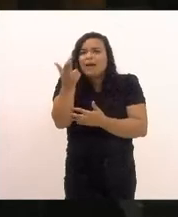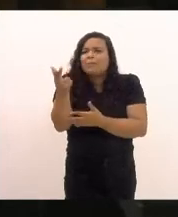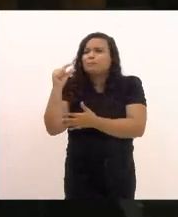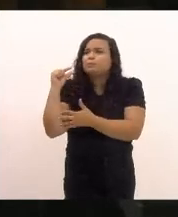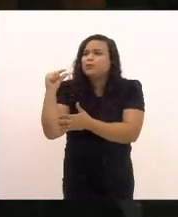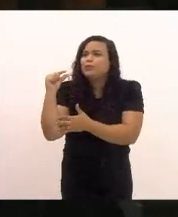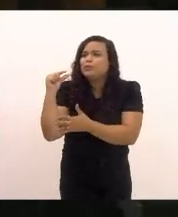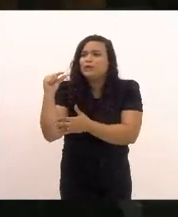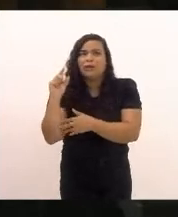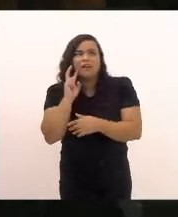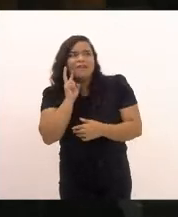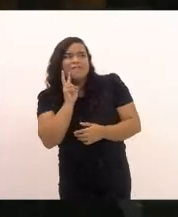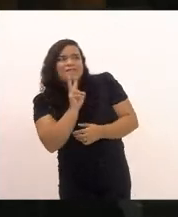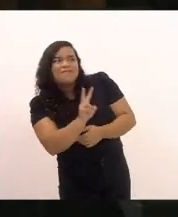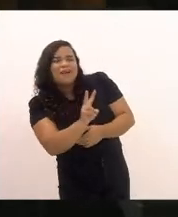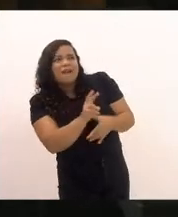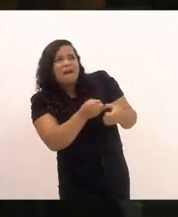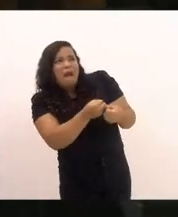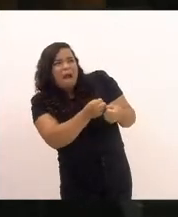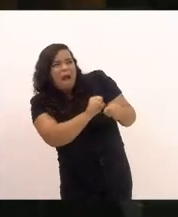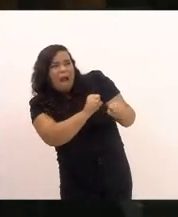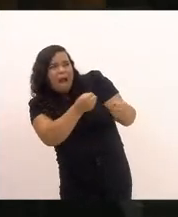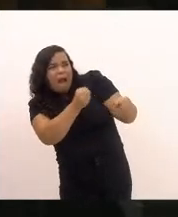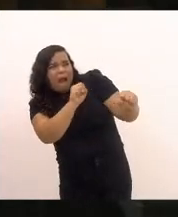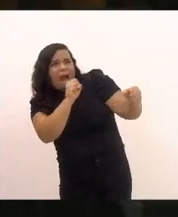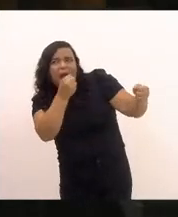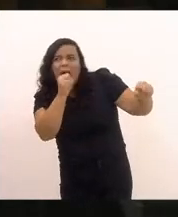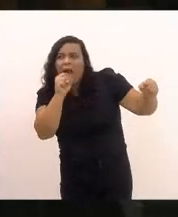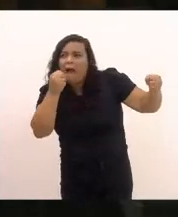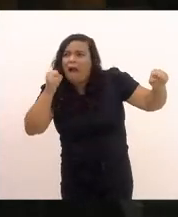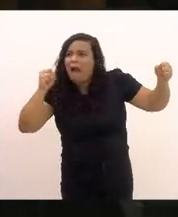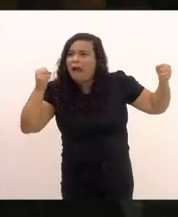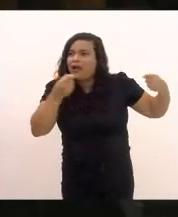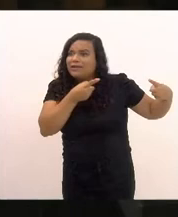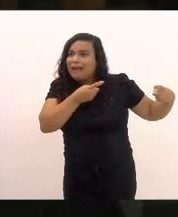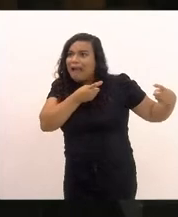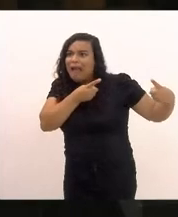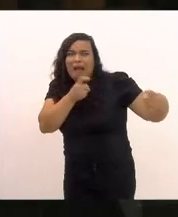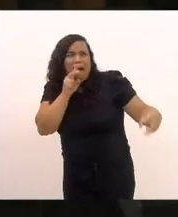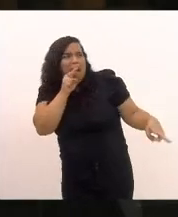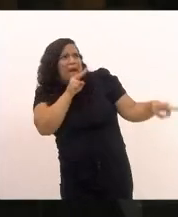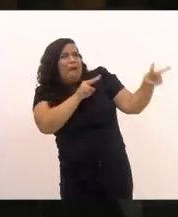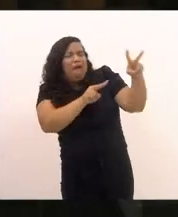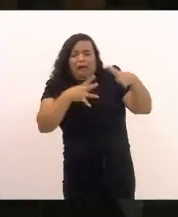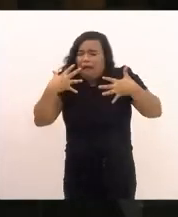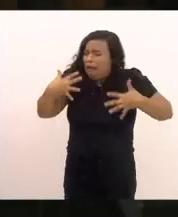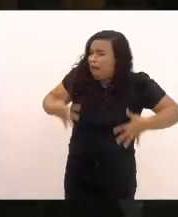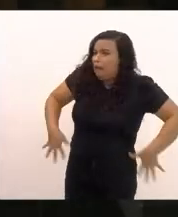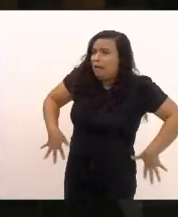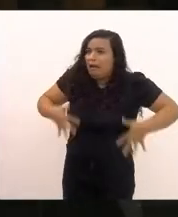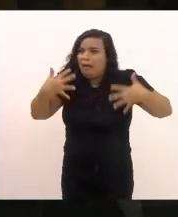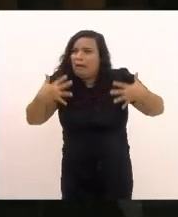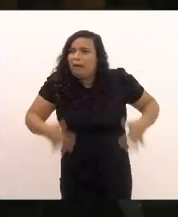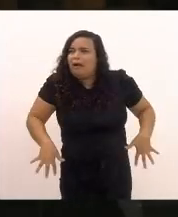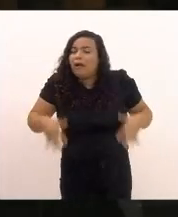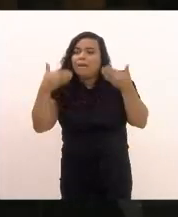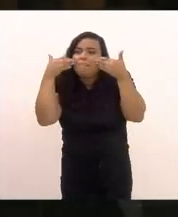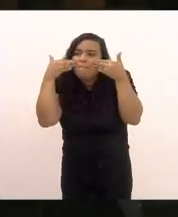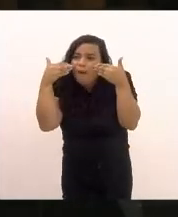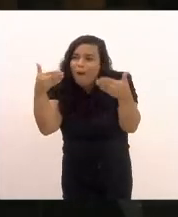da monstruosidade e a grandeza dessa guerra, com uma repercussão